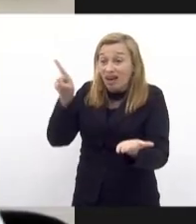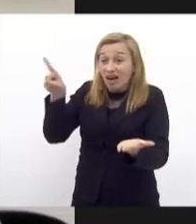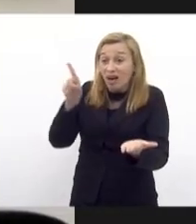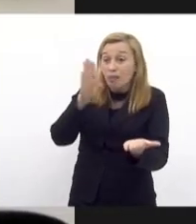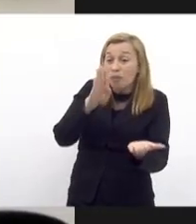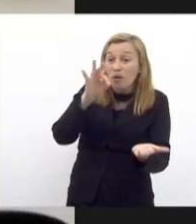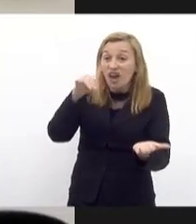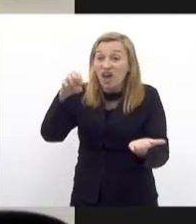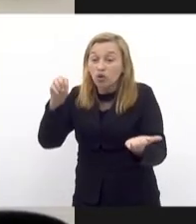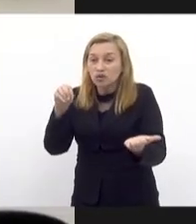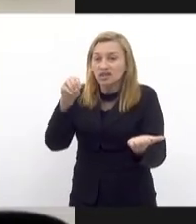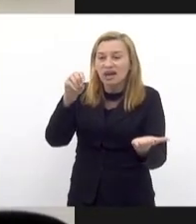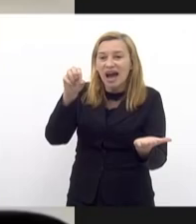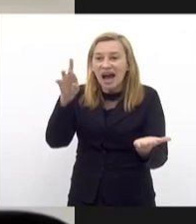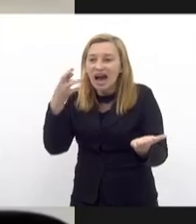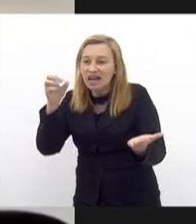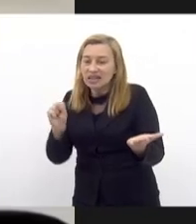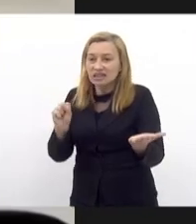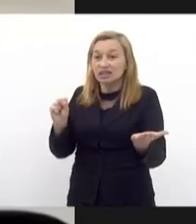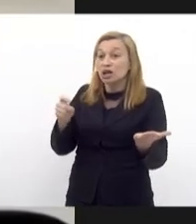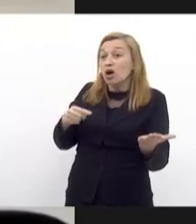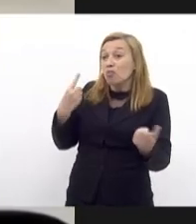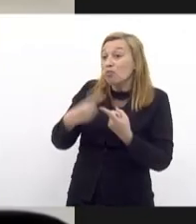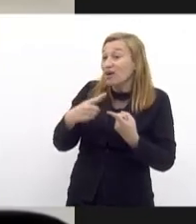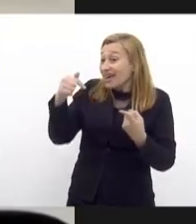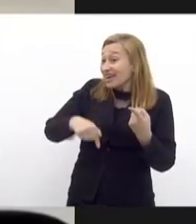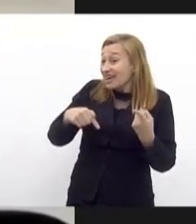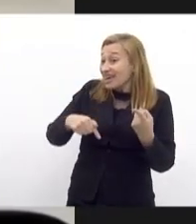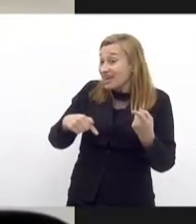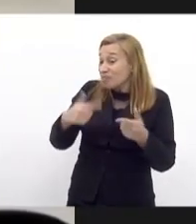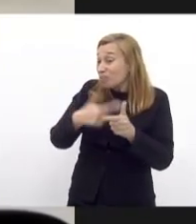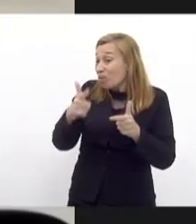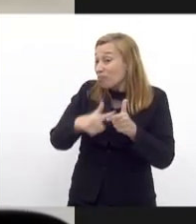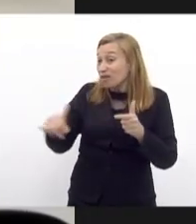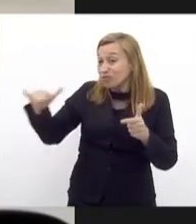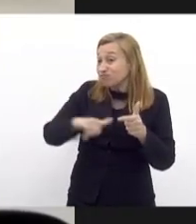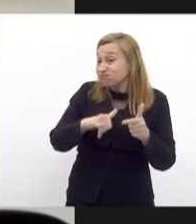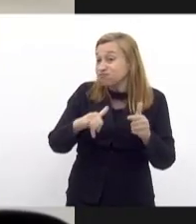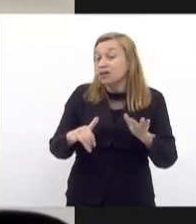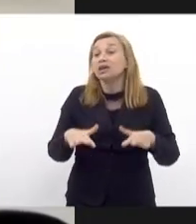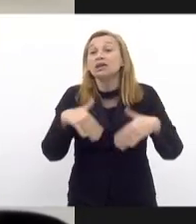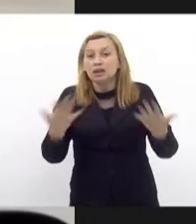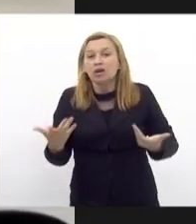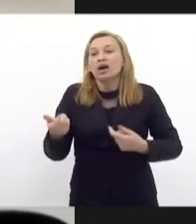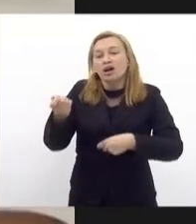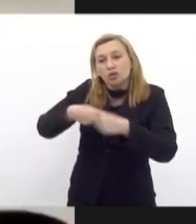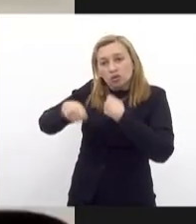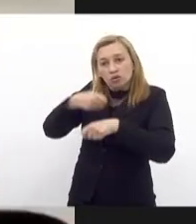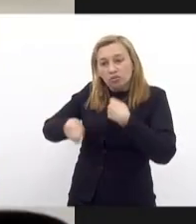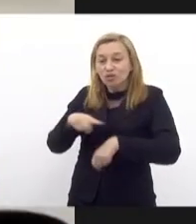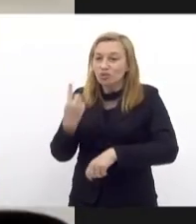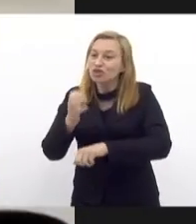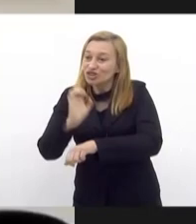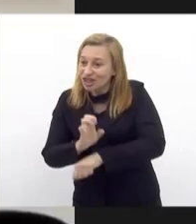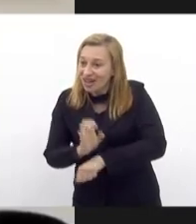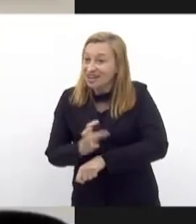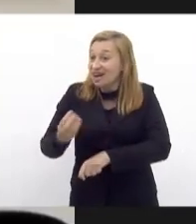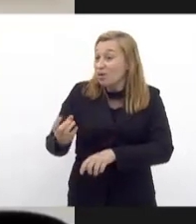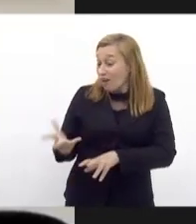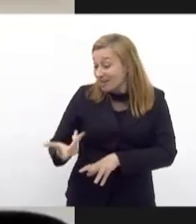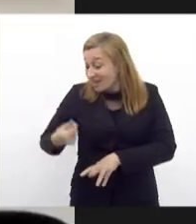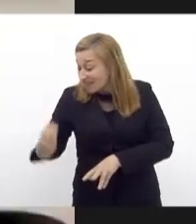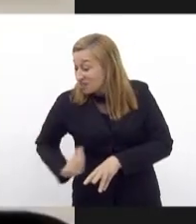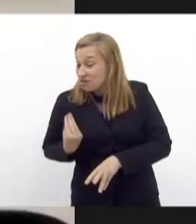por conta de questão dos aeroportos aqui da nossa cidade. Então, a economia do nosso estado e a qualidade de vida do nosso povo e